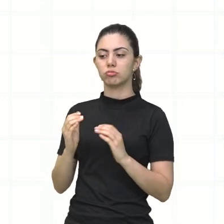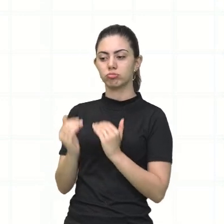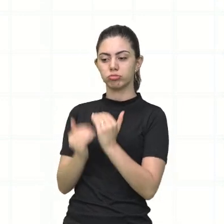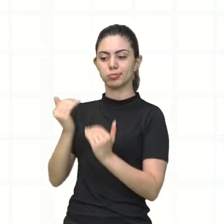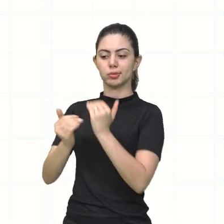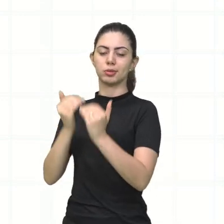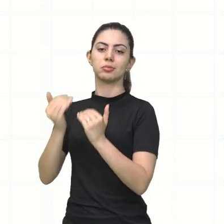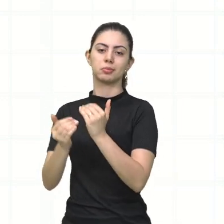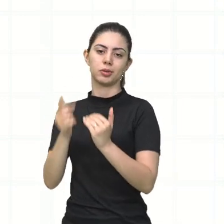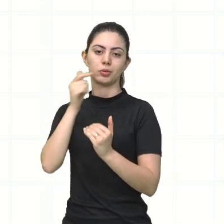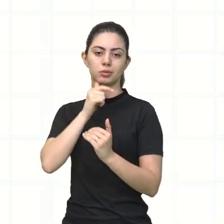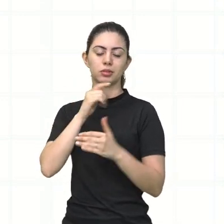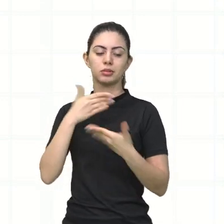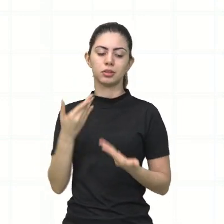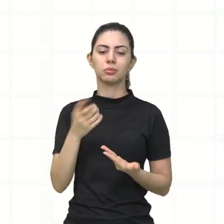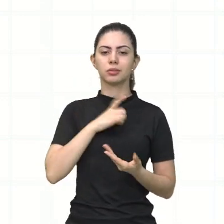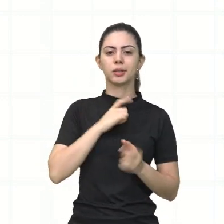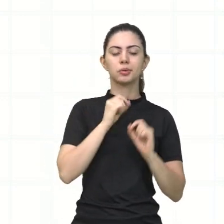oração toda estivesse